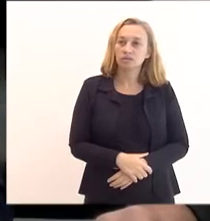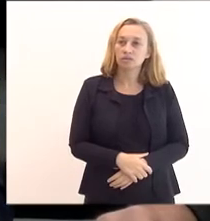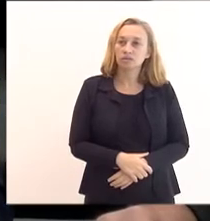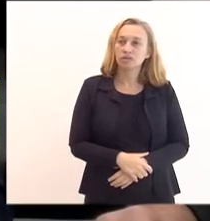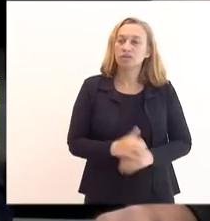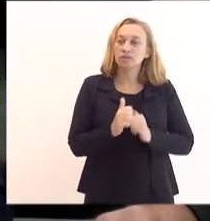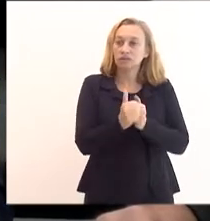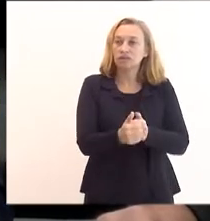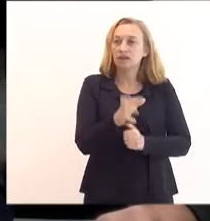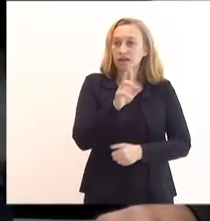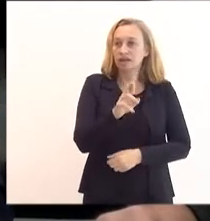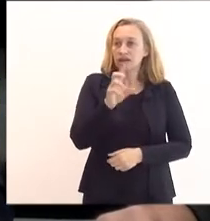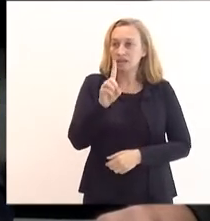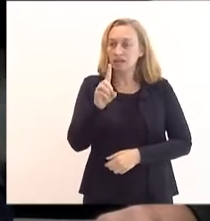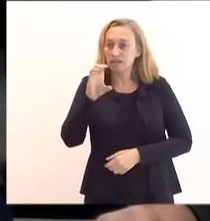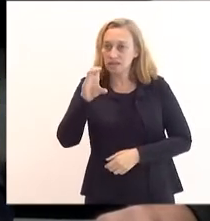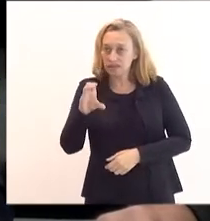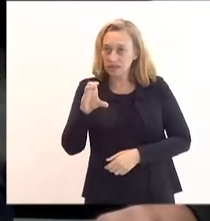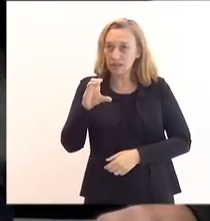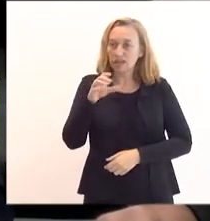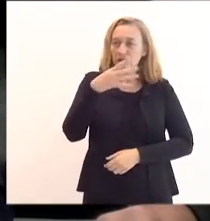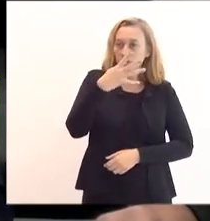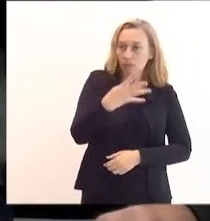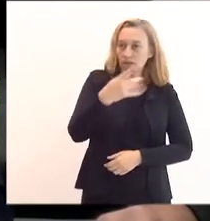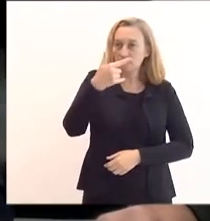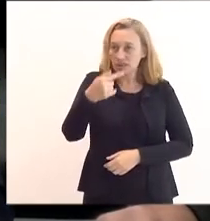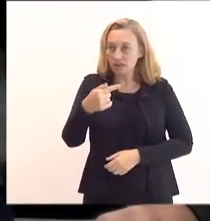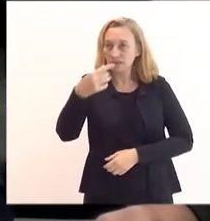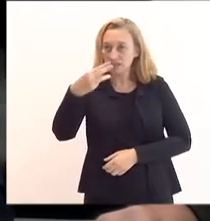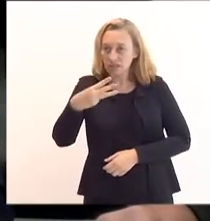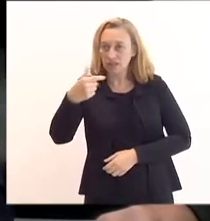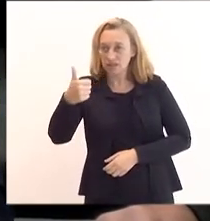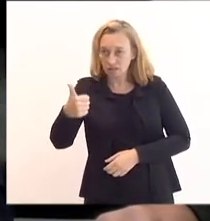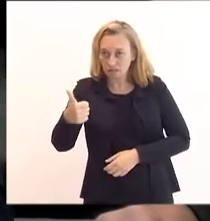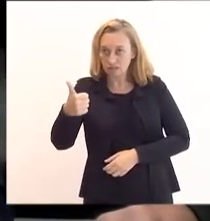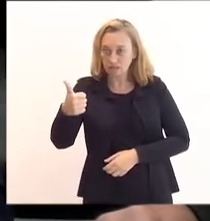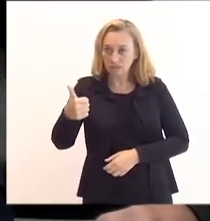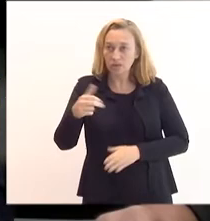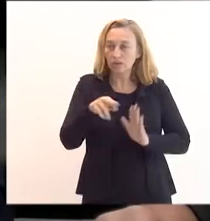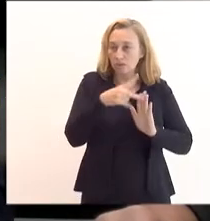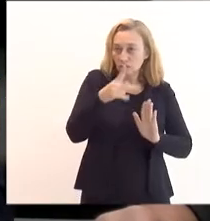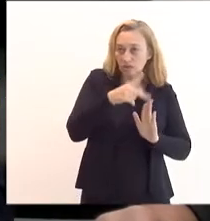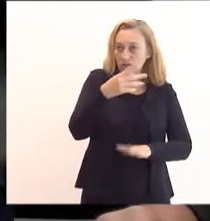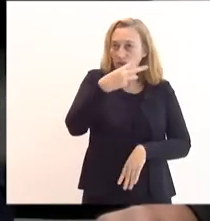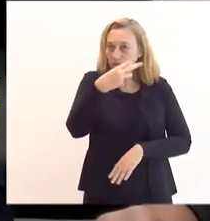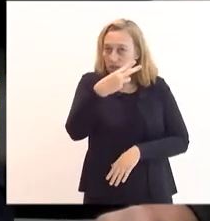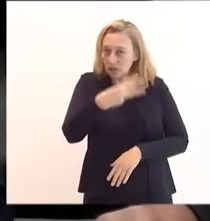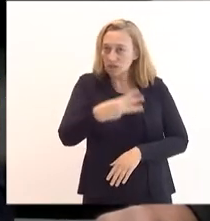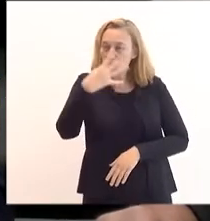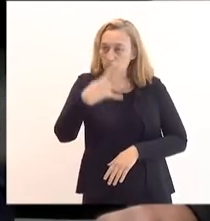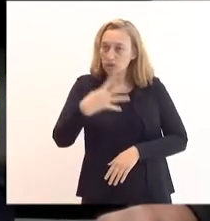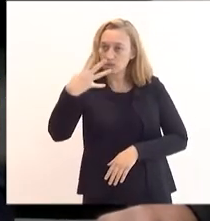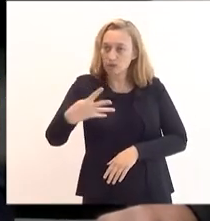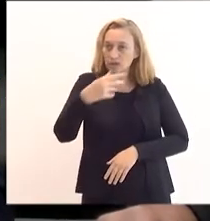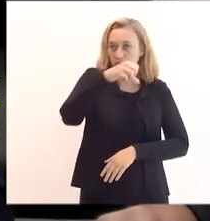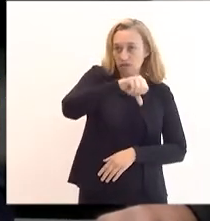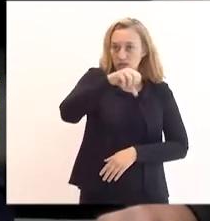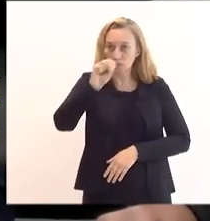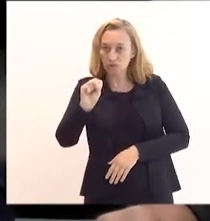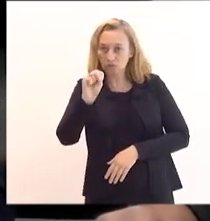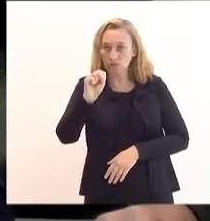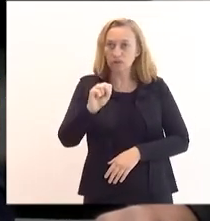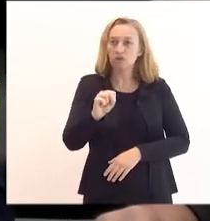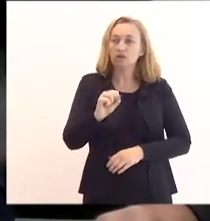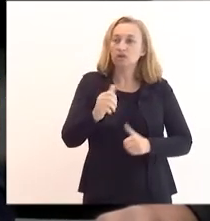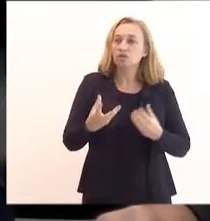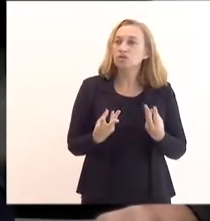seguindo a RDC 473 de 2021, que atualiza a portaria 344 de 98, que trata sobre